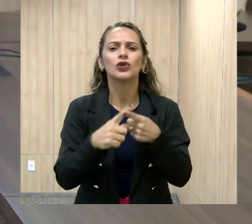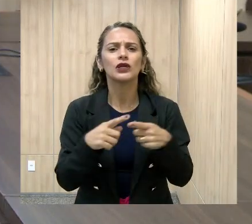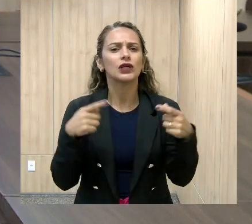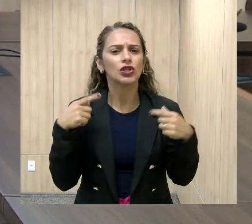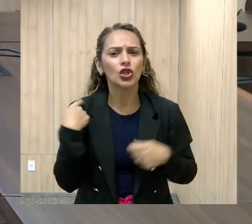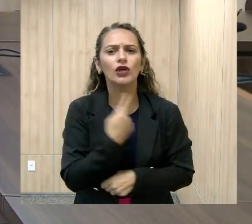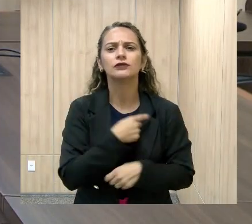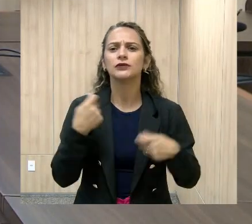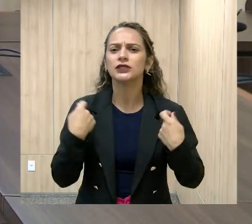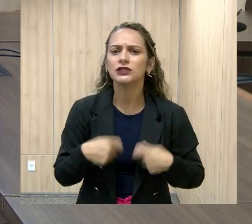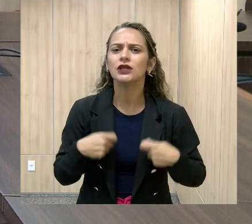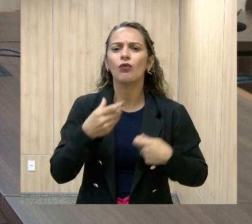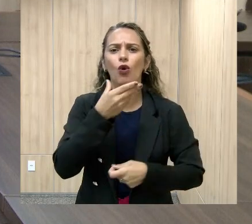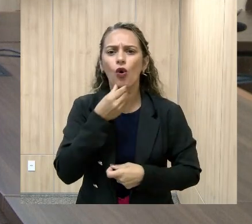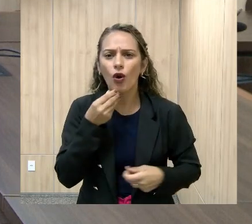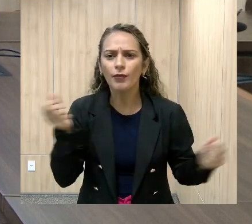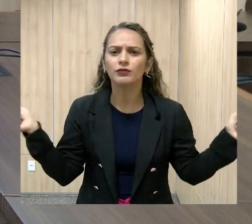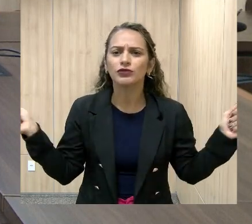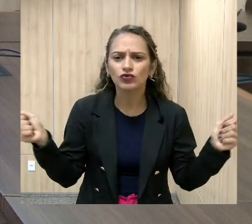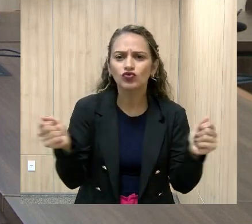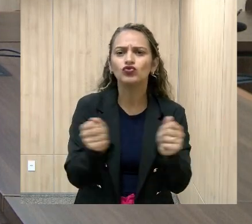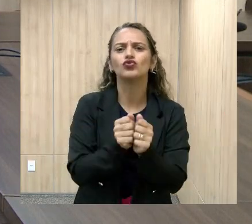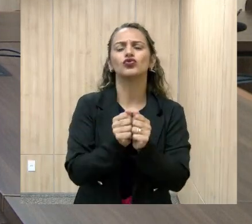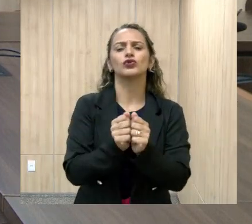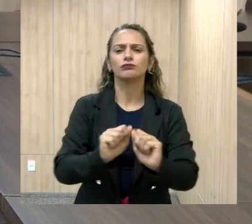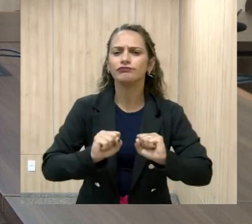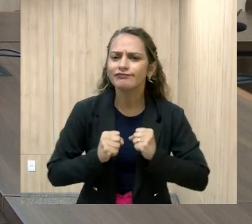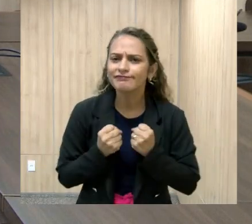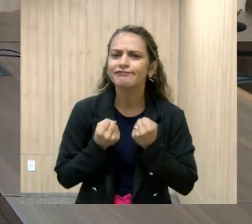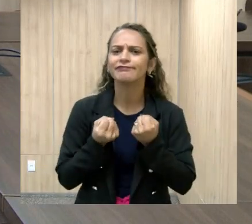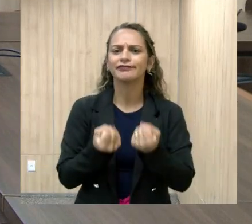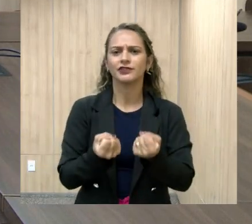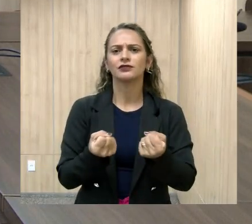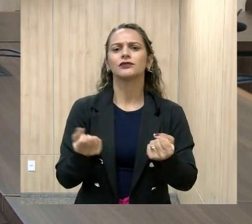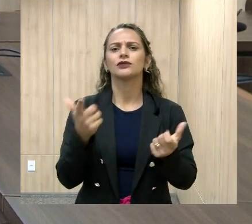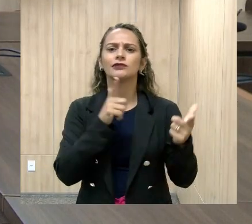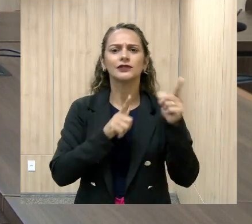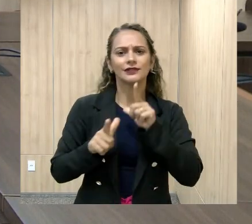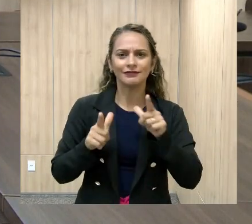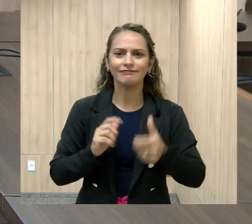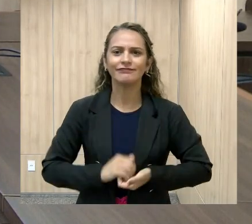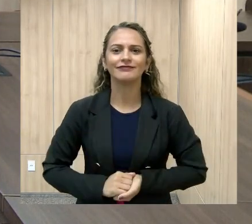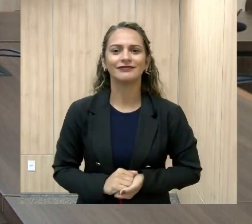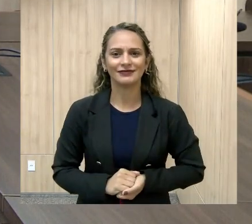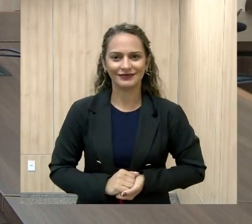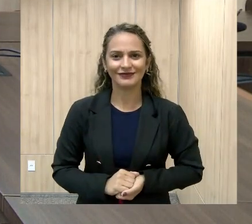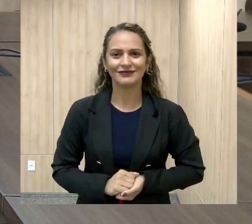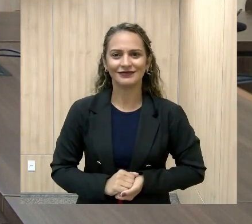nós precisamos de muitos homens juntos conosco nessa causa